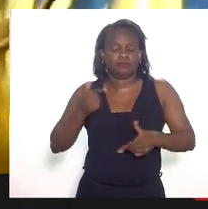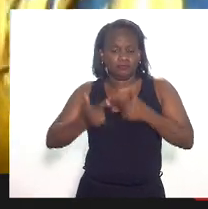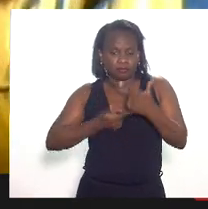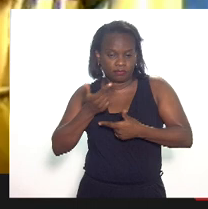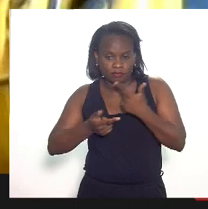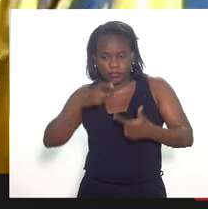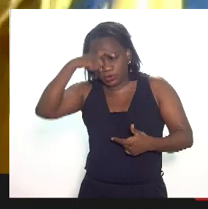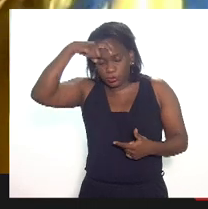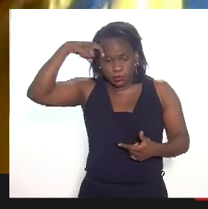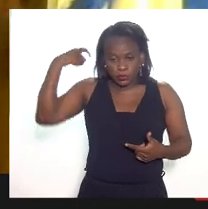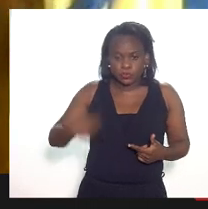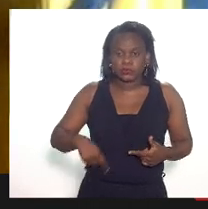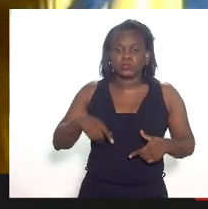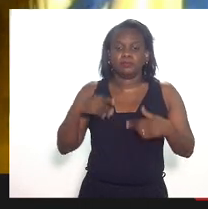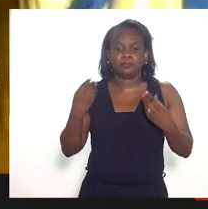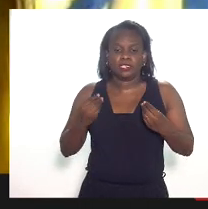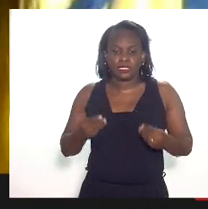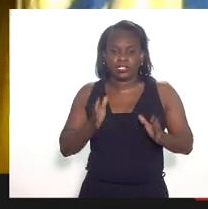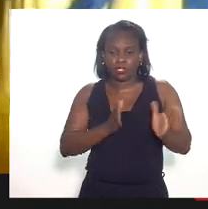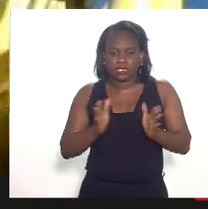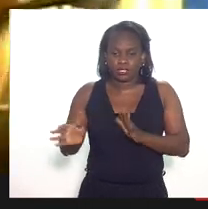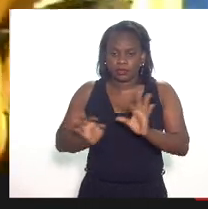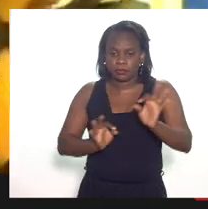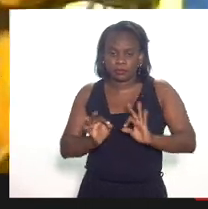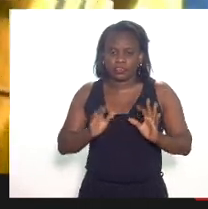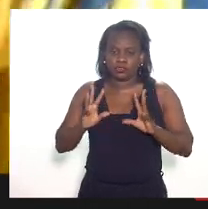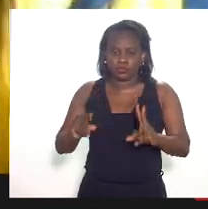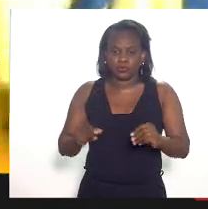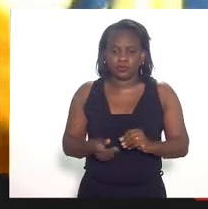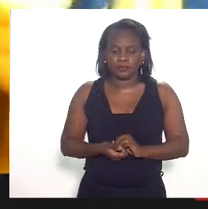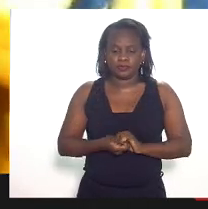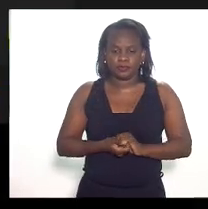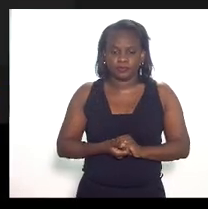trabalhando arduamente para organizar essa rede.